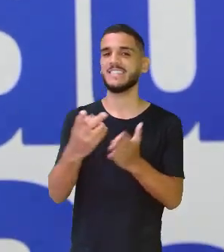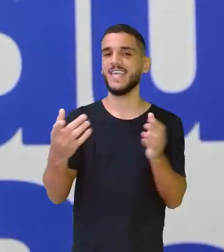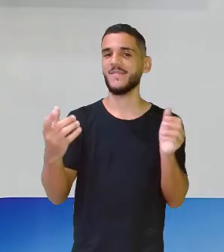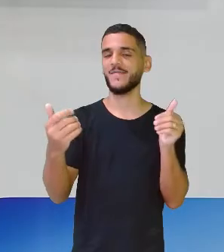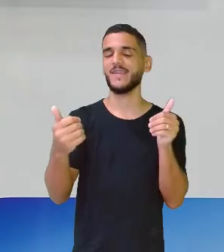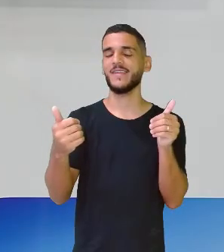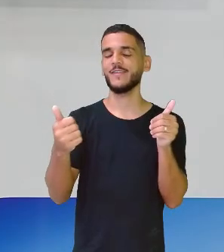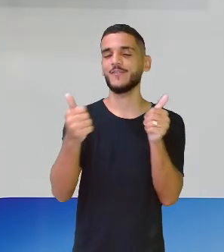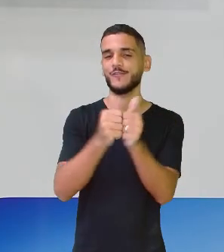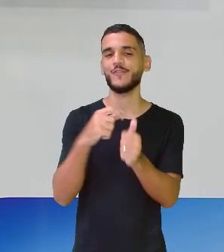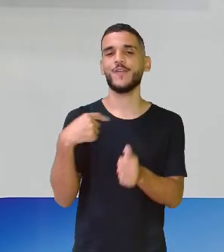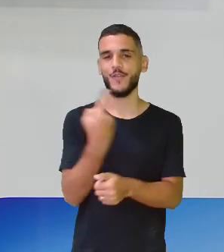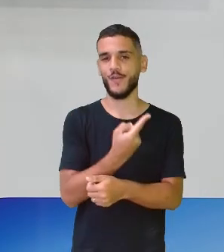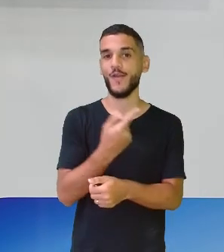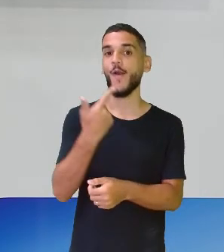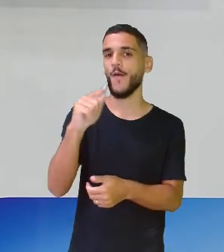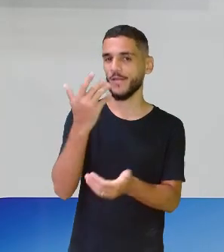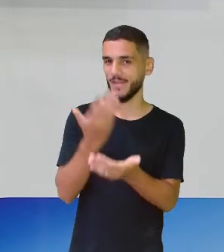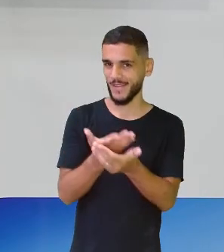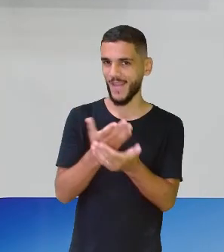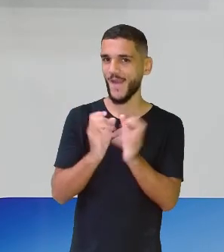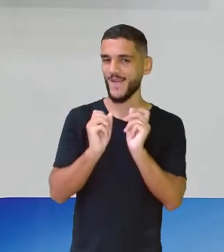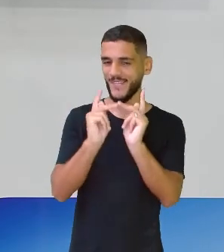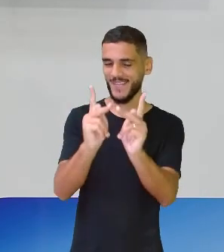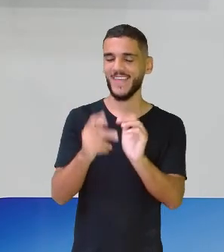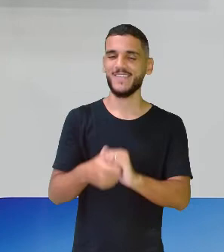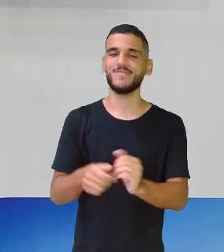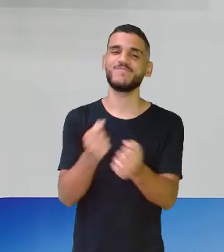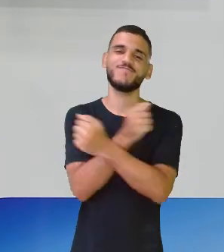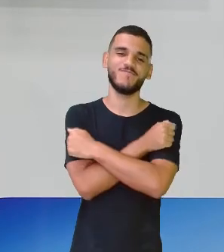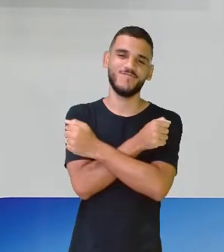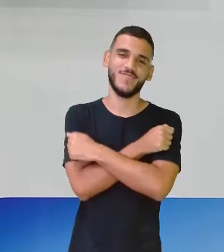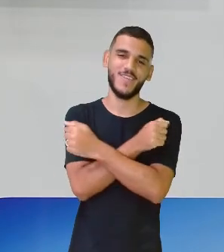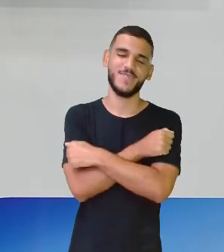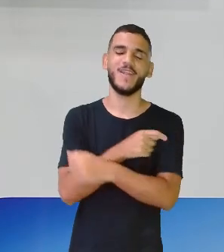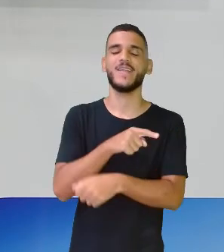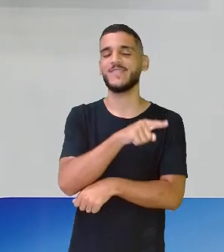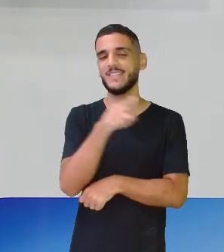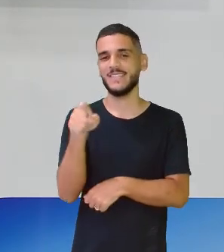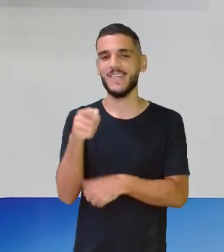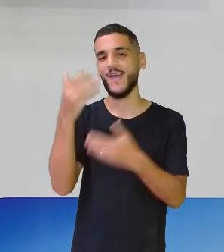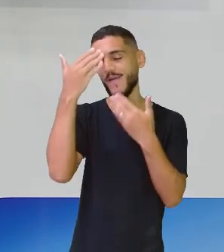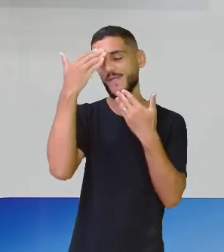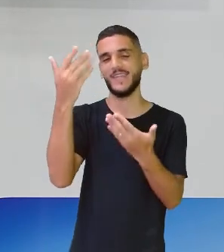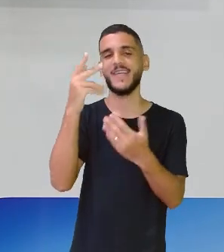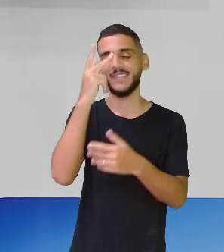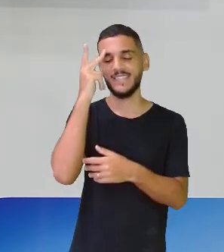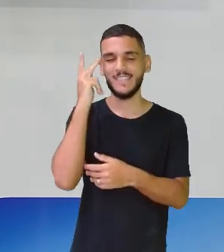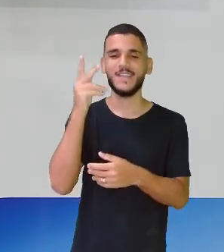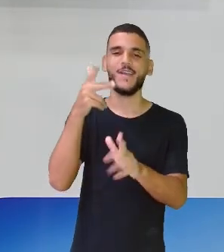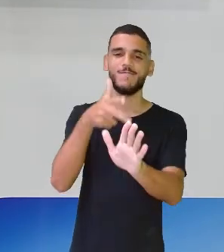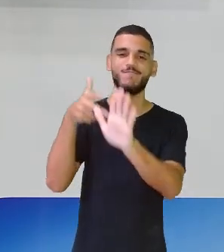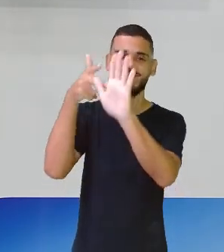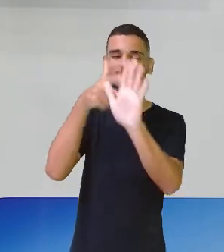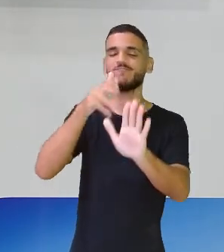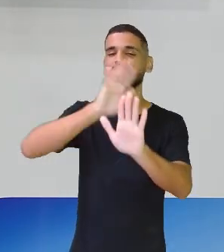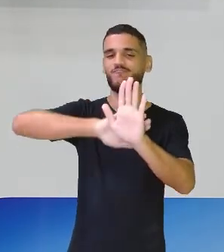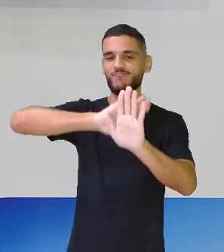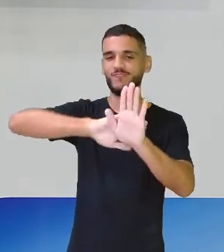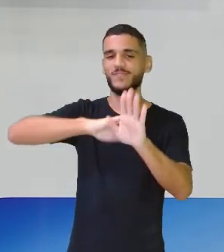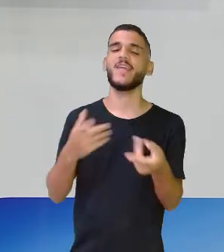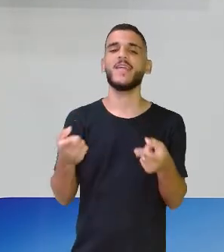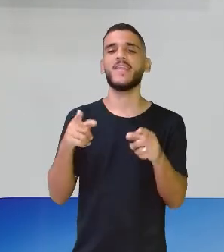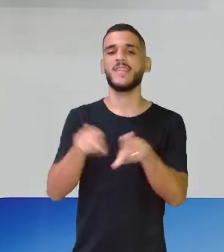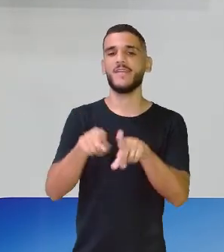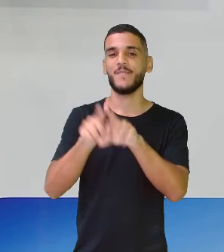e tem mais aula, viu? É isso aí, gente. Um abraço para vocês. Obrigada, Clisma. Obrigada, produção. Obrigada a vocês que estão